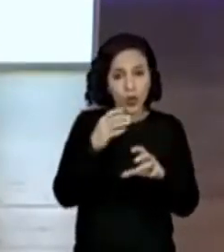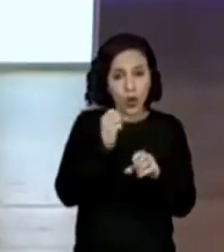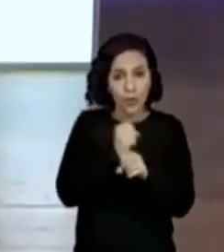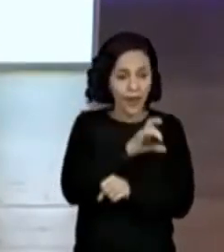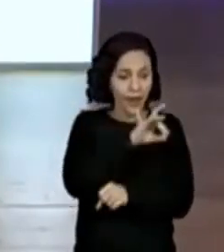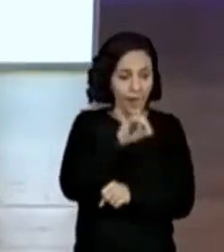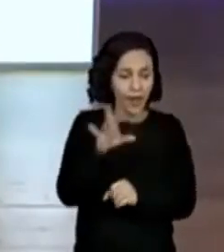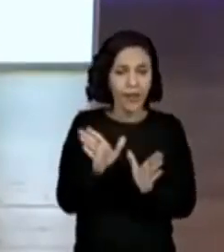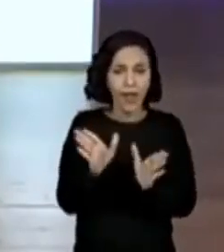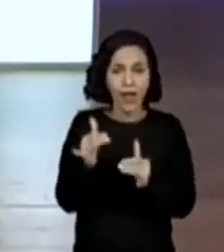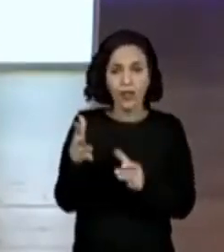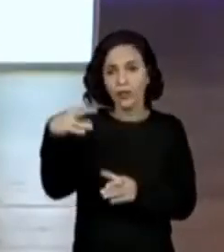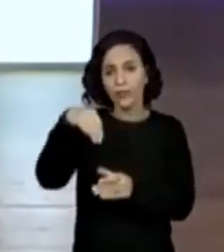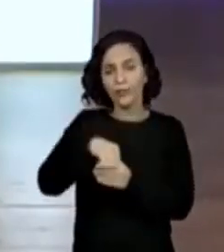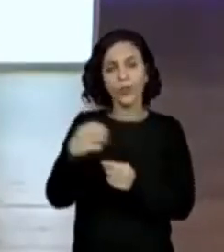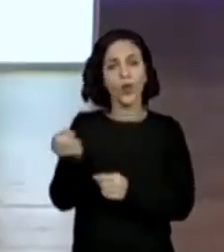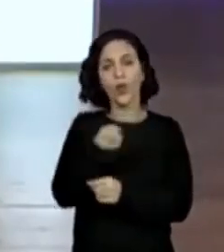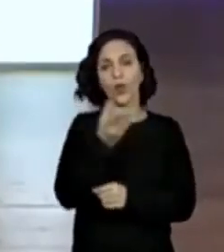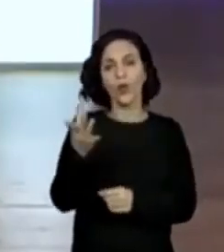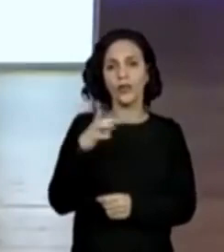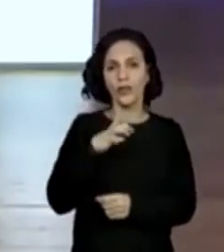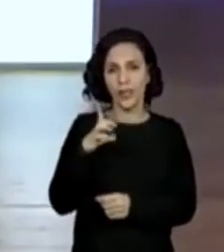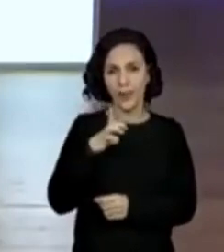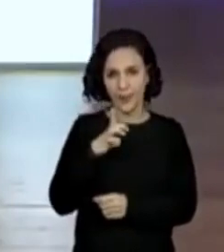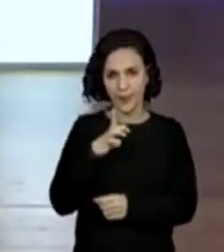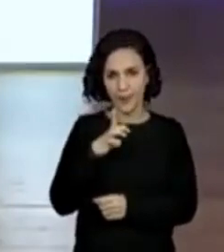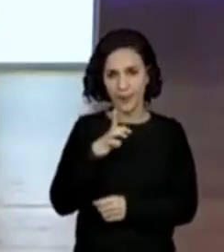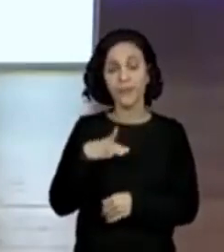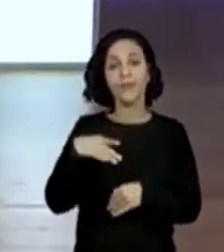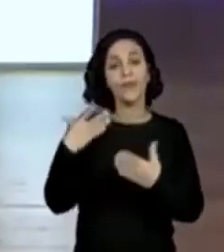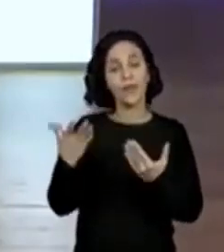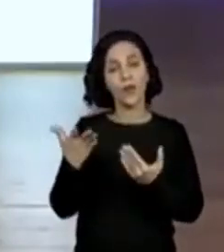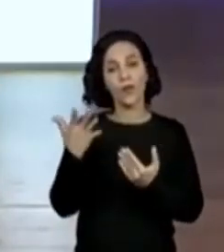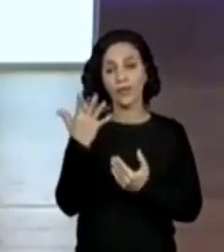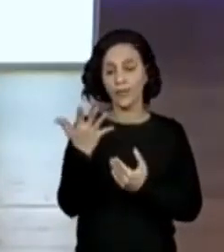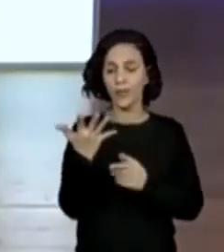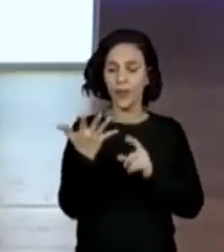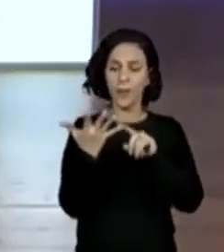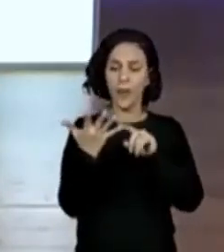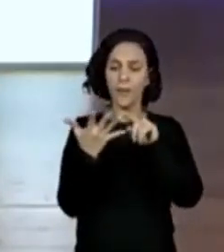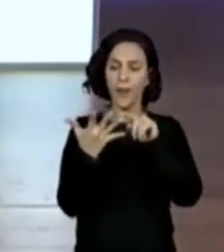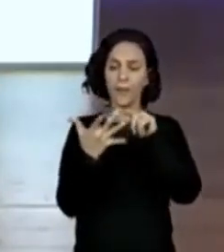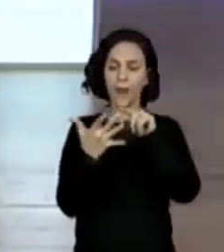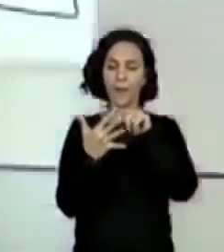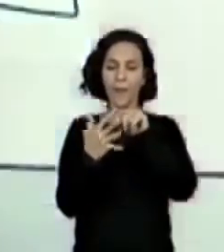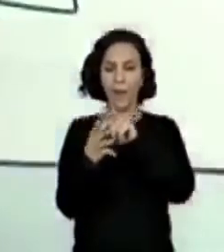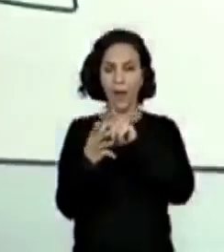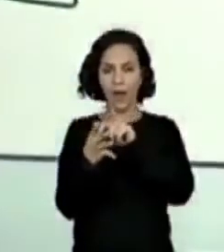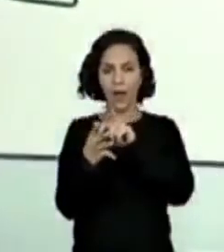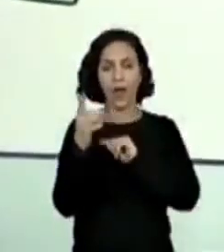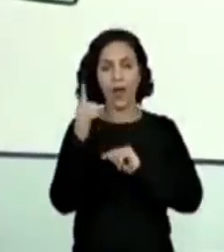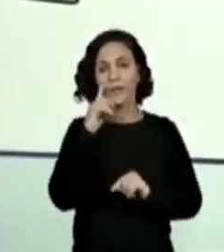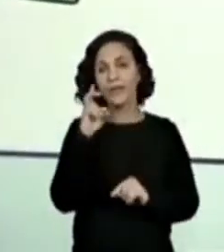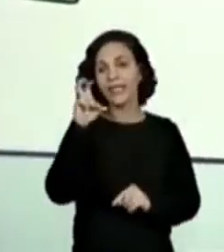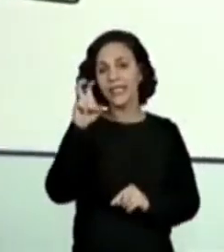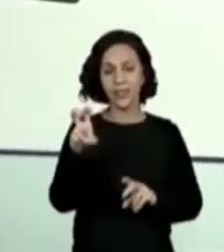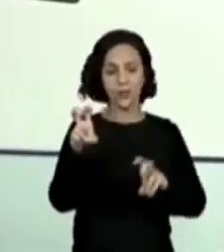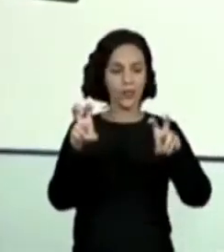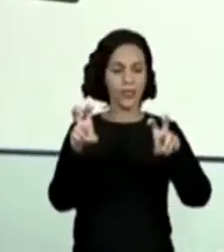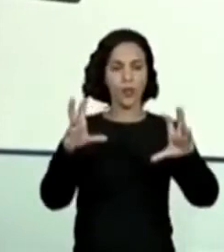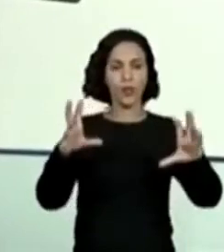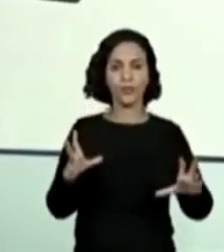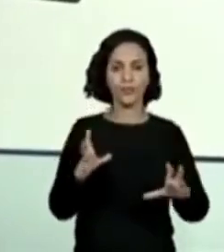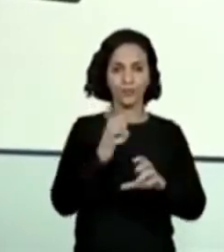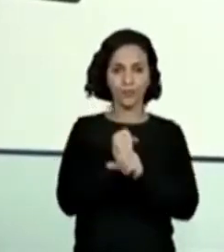as caixas, tá? Então, você, 5 mais 5, eu vou ter 10. Aí,